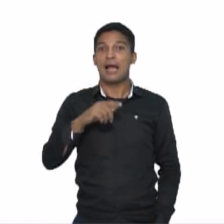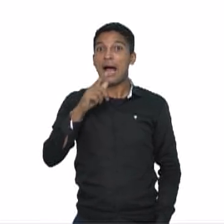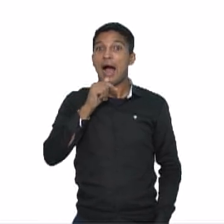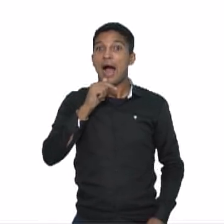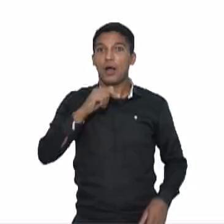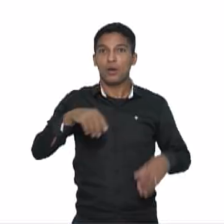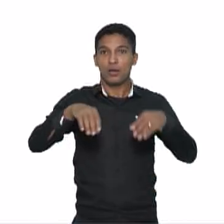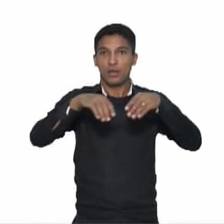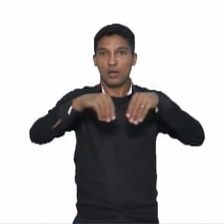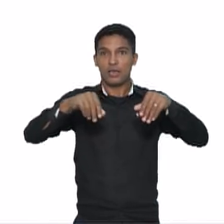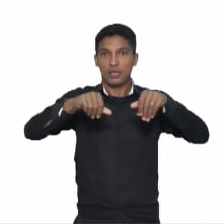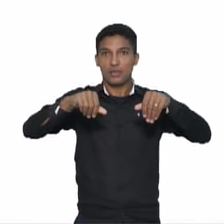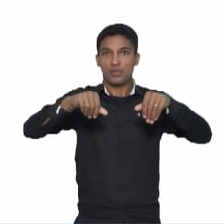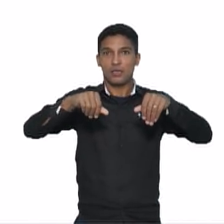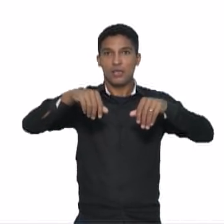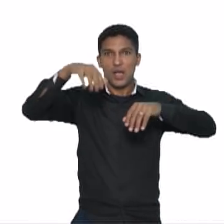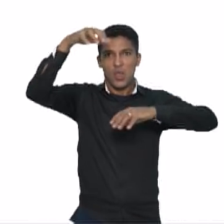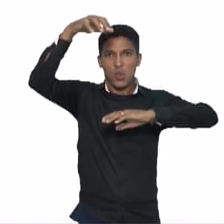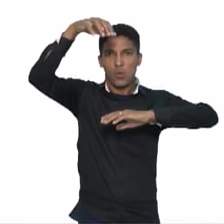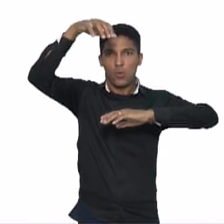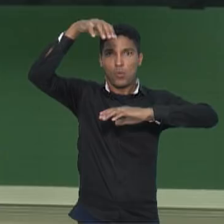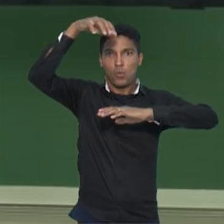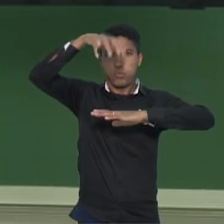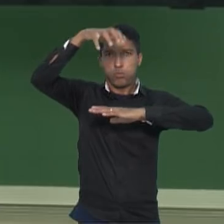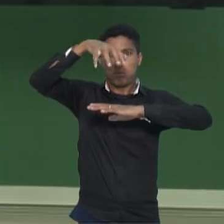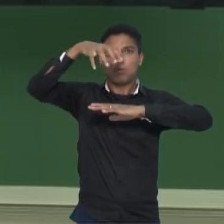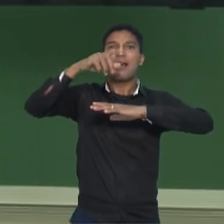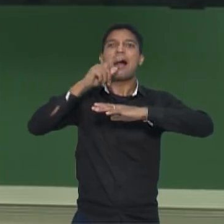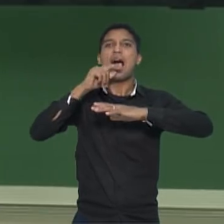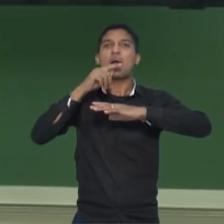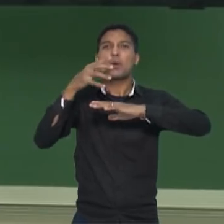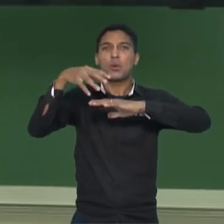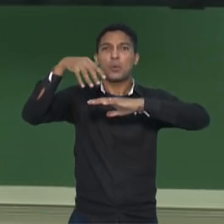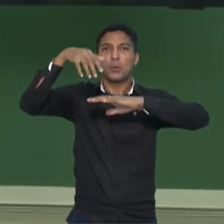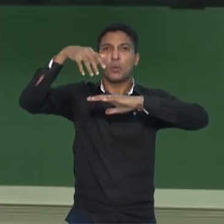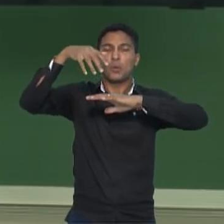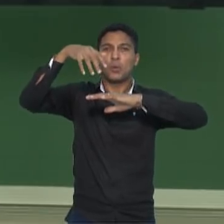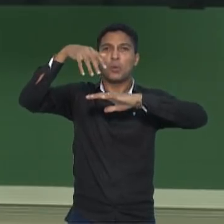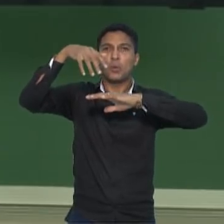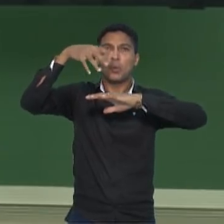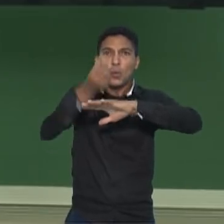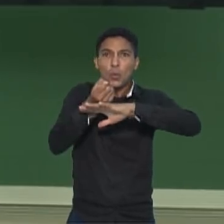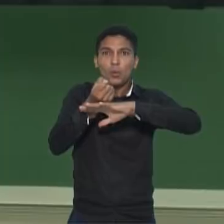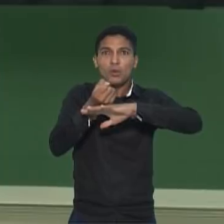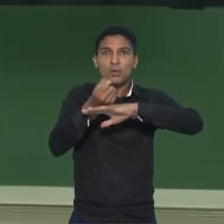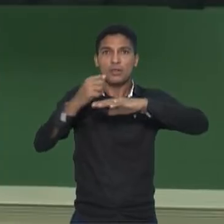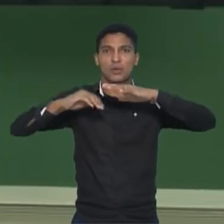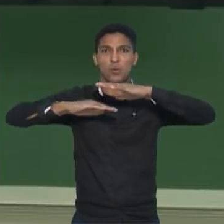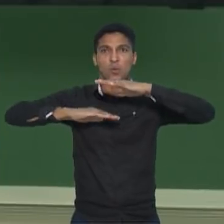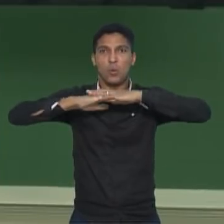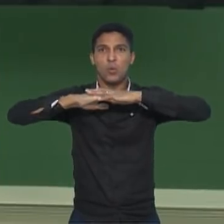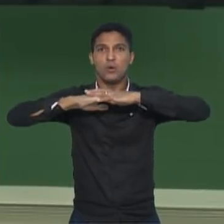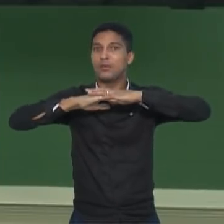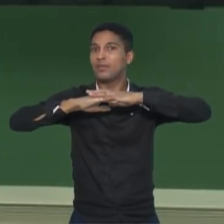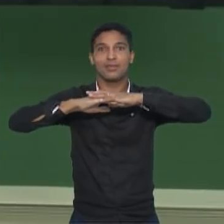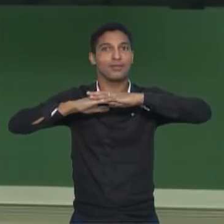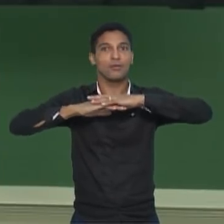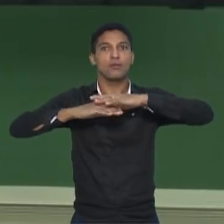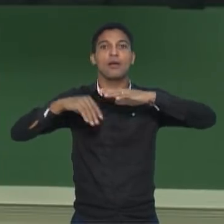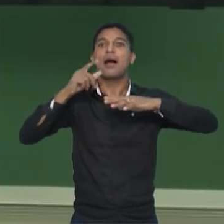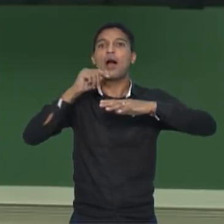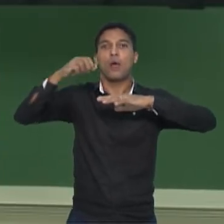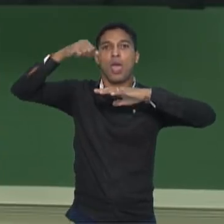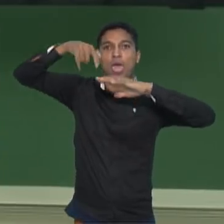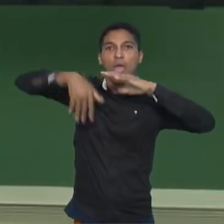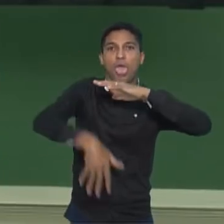seja, não a retém. Turma, vamos pensar, se não retém a água, a planta